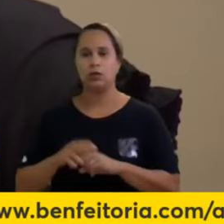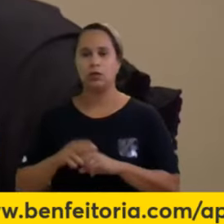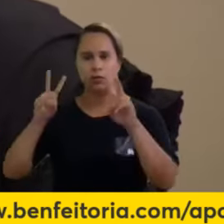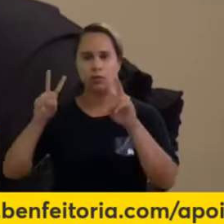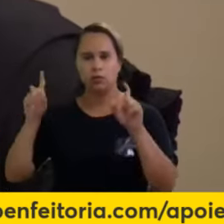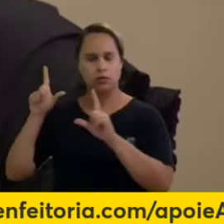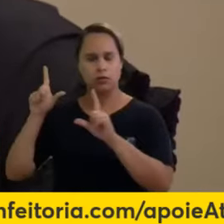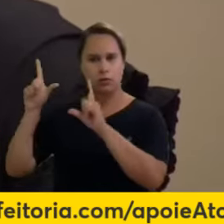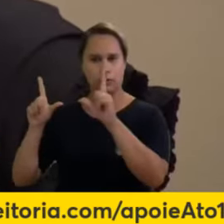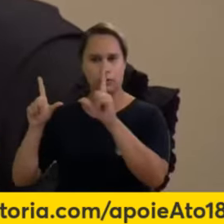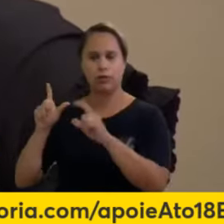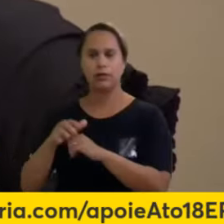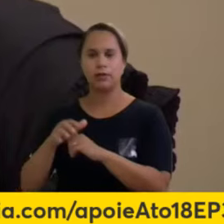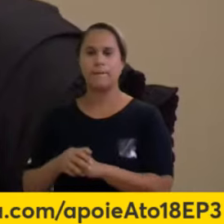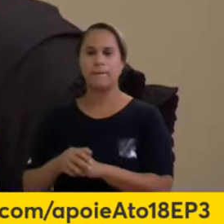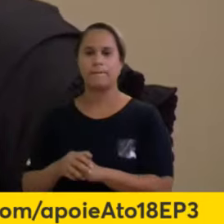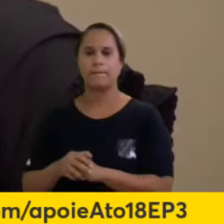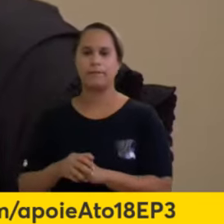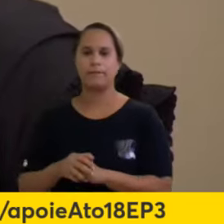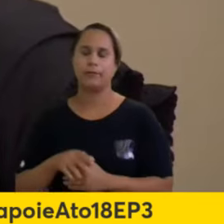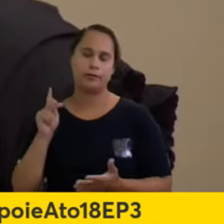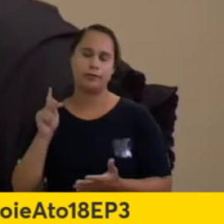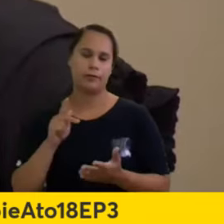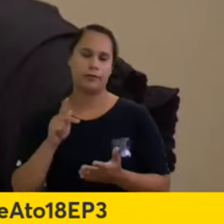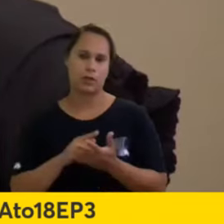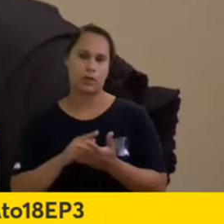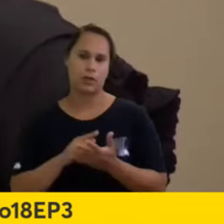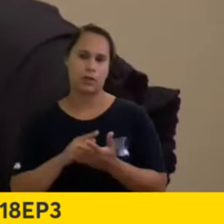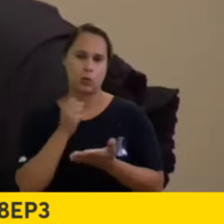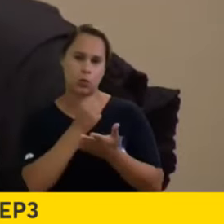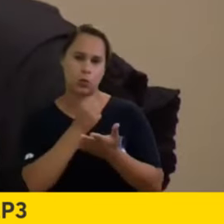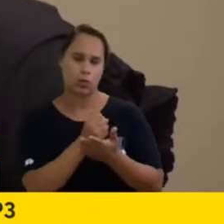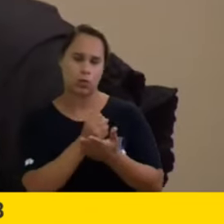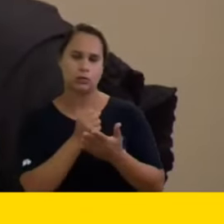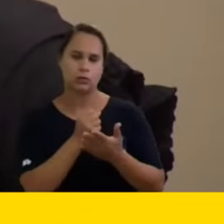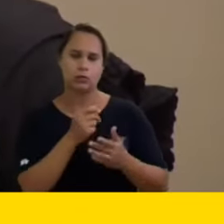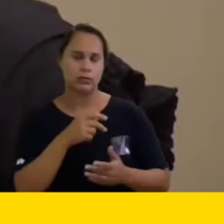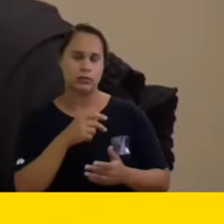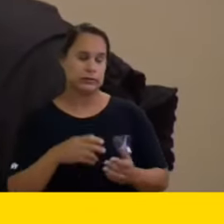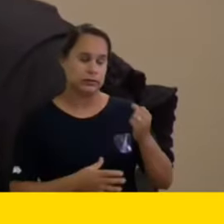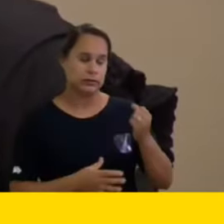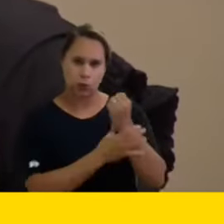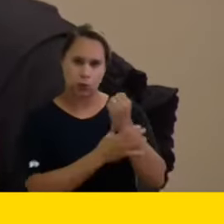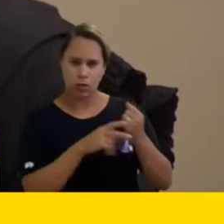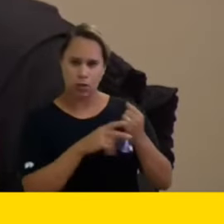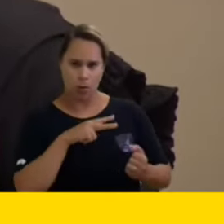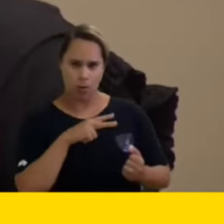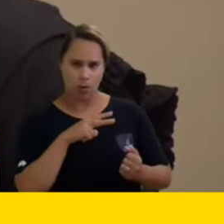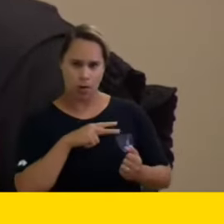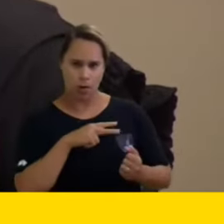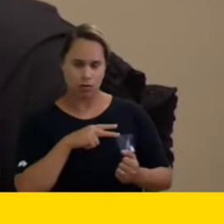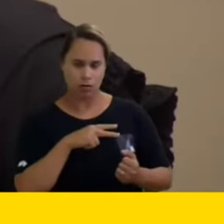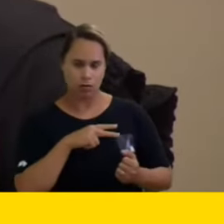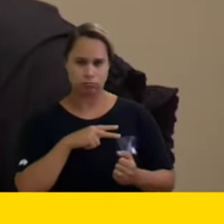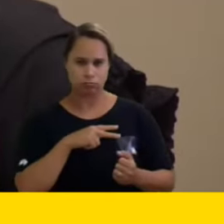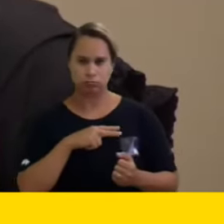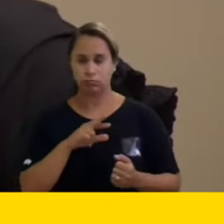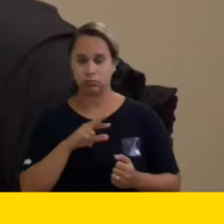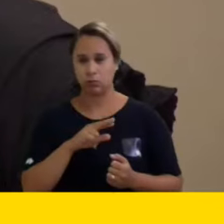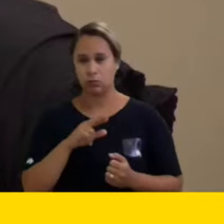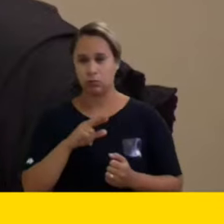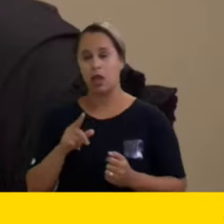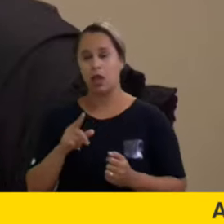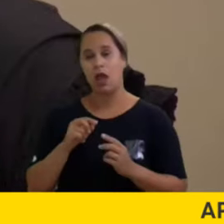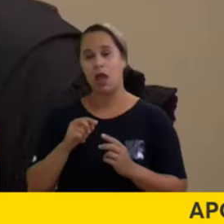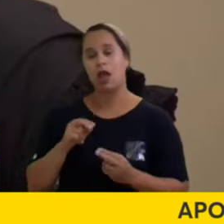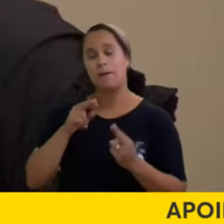que a contratação de segurança pessoal não possui aptidão a fomentar a candidatura e atrair votos ao revés pode até mesmo representar obstáculo